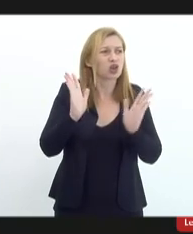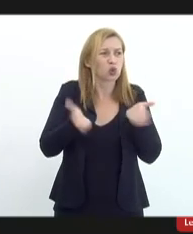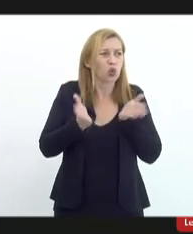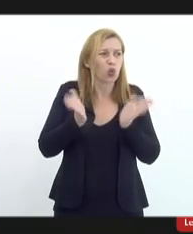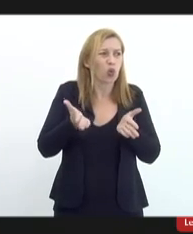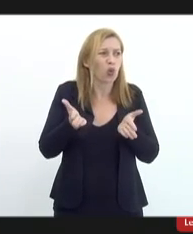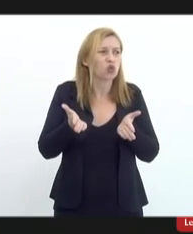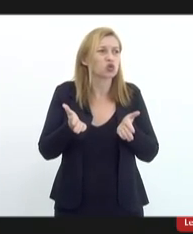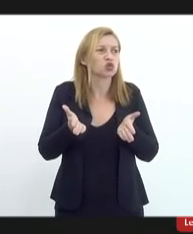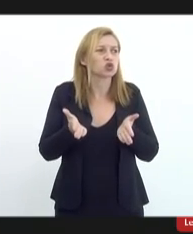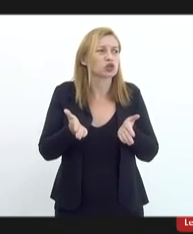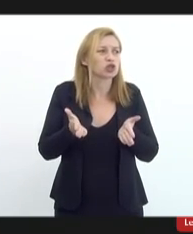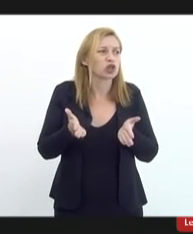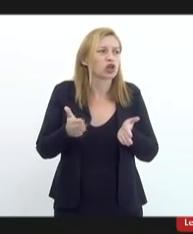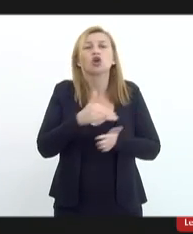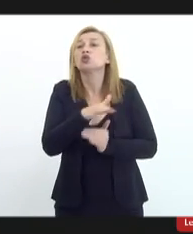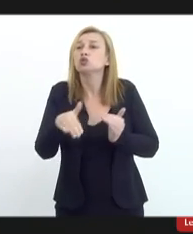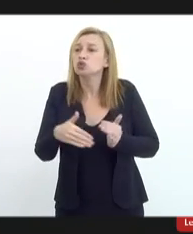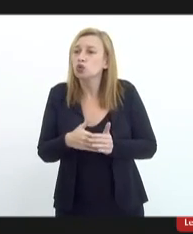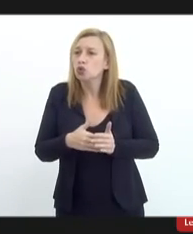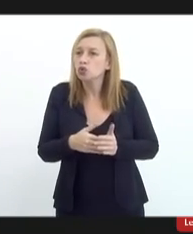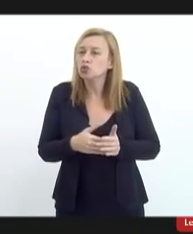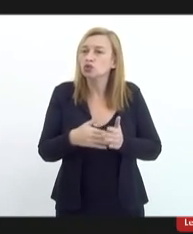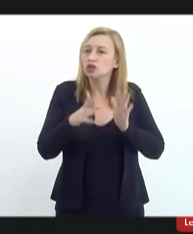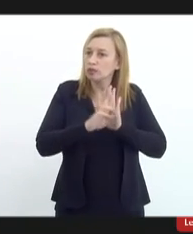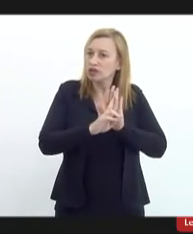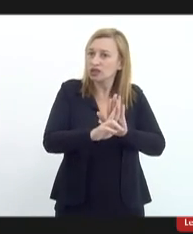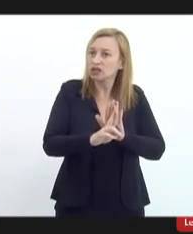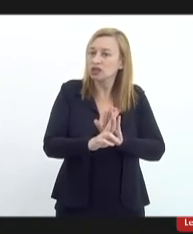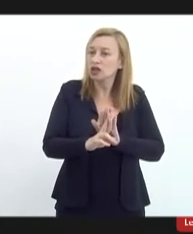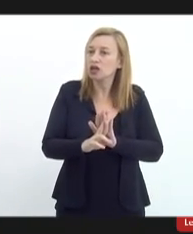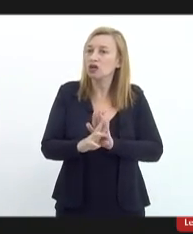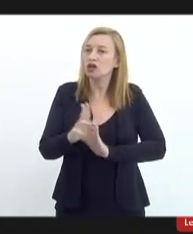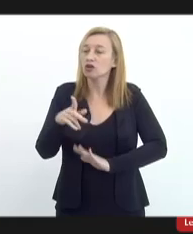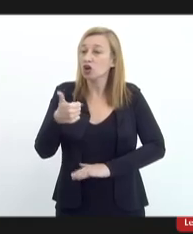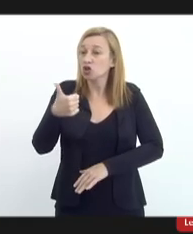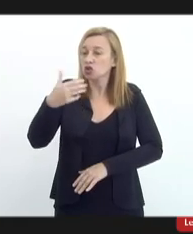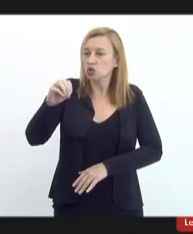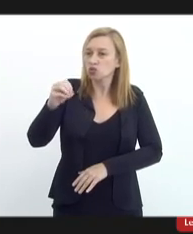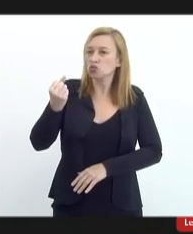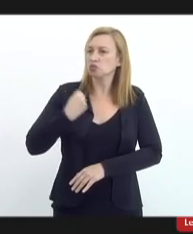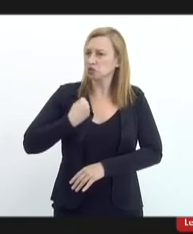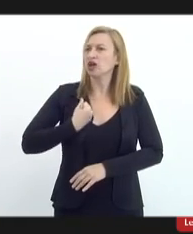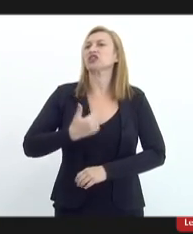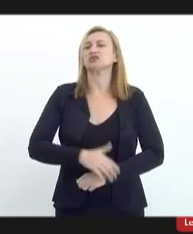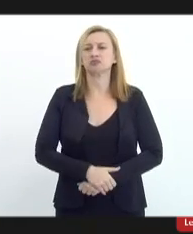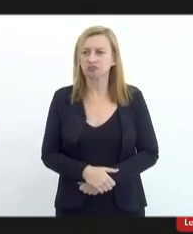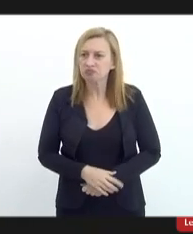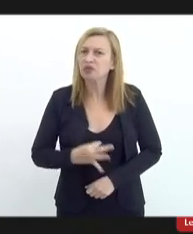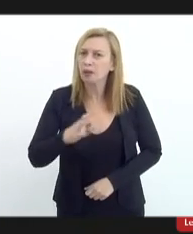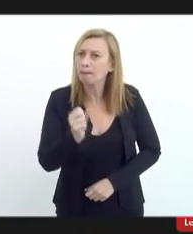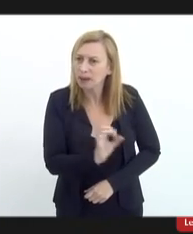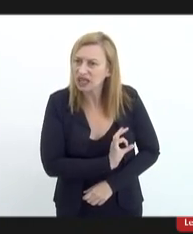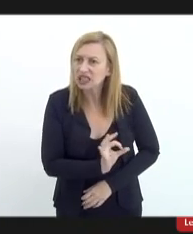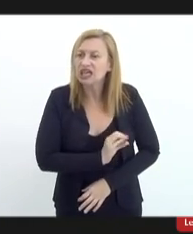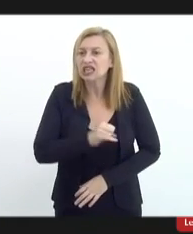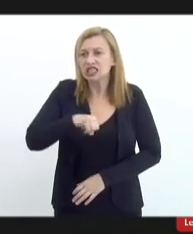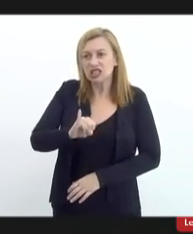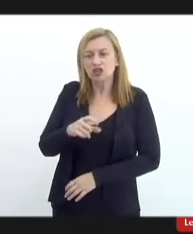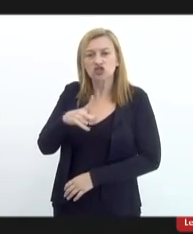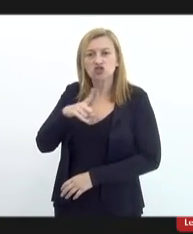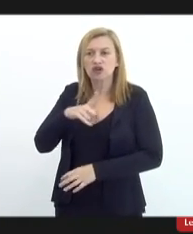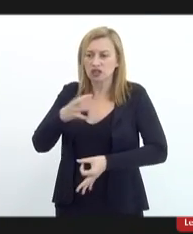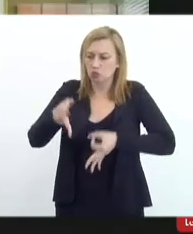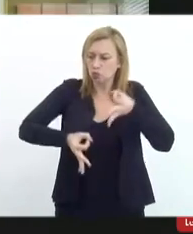hoje por todos os participantes, né, eu considero hoje uma nota 10. Viu, Renato? O Marta, se eu tivesse num